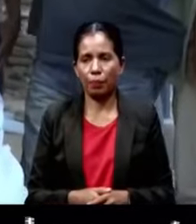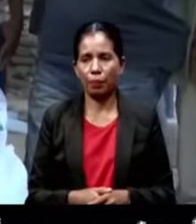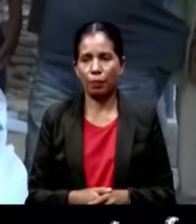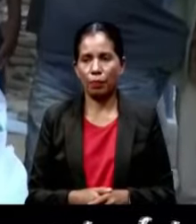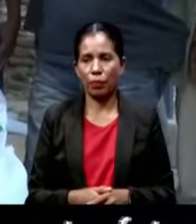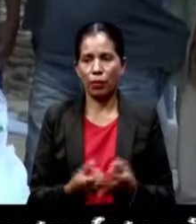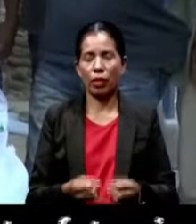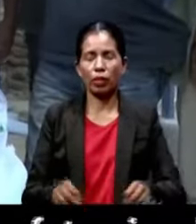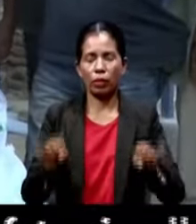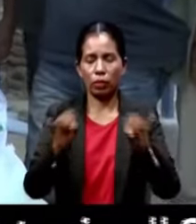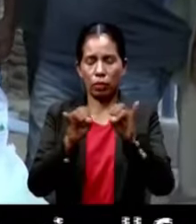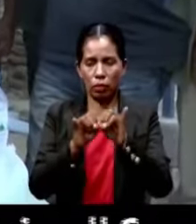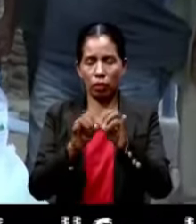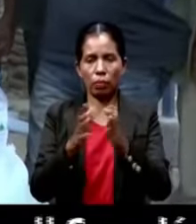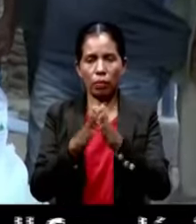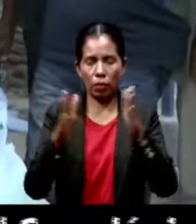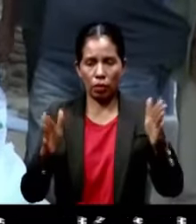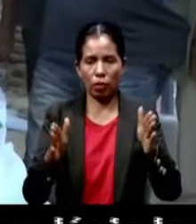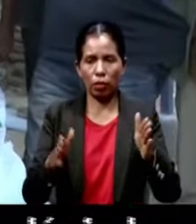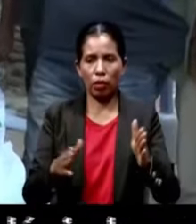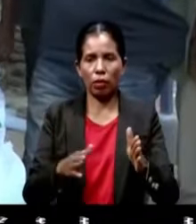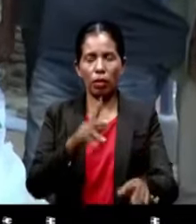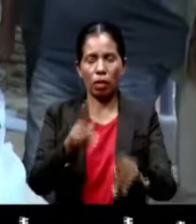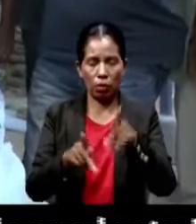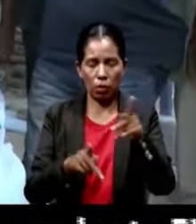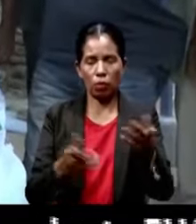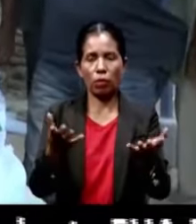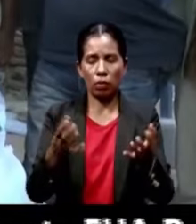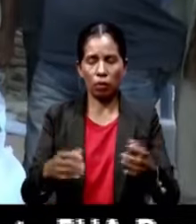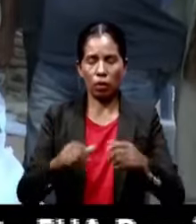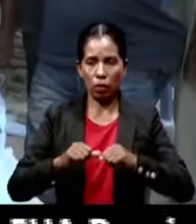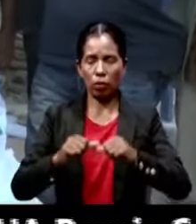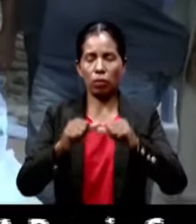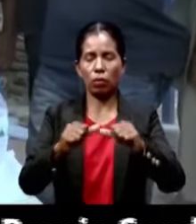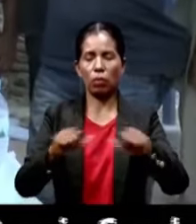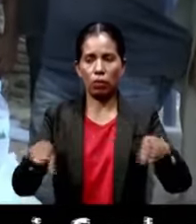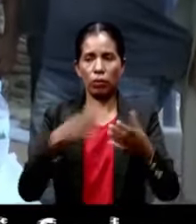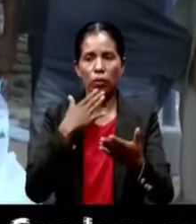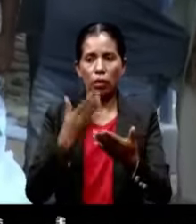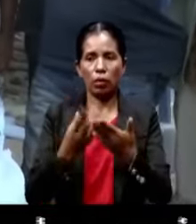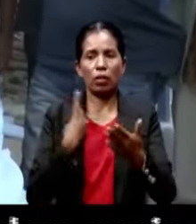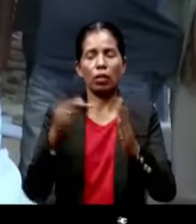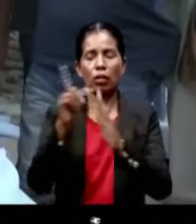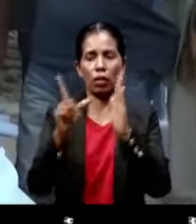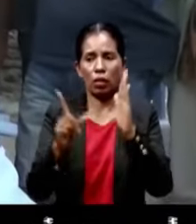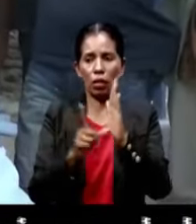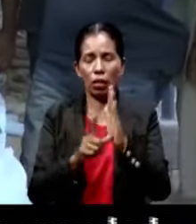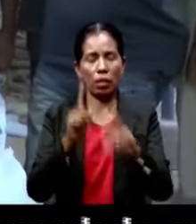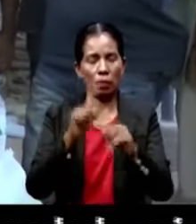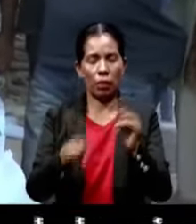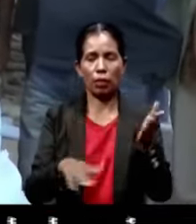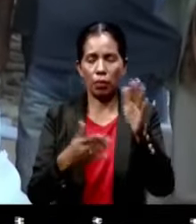e se sauna, futebol, por dia, é muito louva, tem que lá ansane. Nebe itene lei kal bandon la bel mate